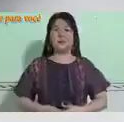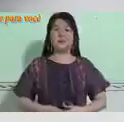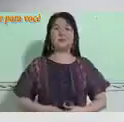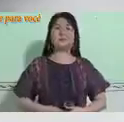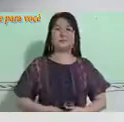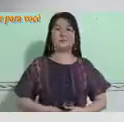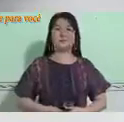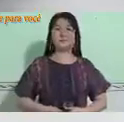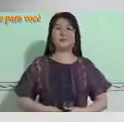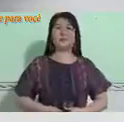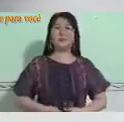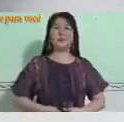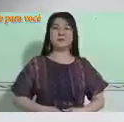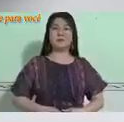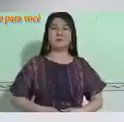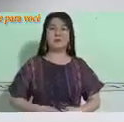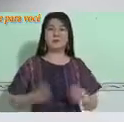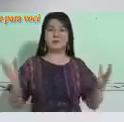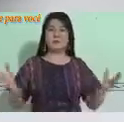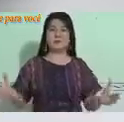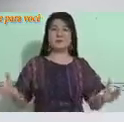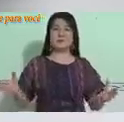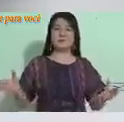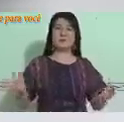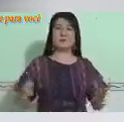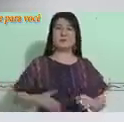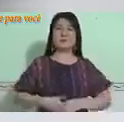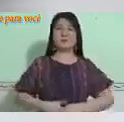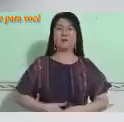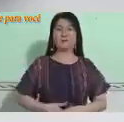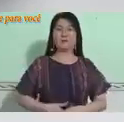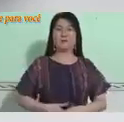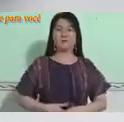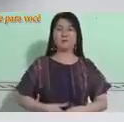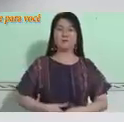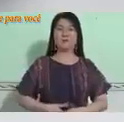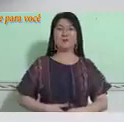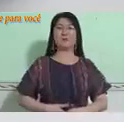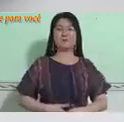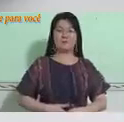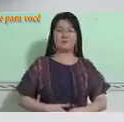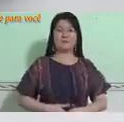A vaginose bacteriana é uma infecção não vaginal provocada pelo excesso de bactérias,